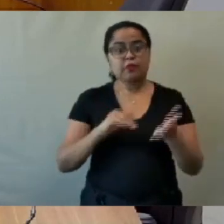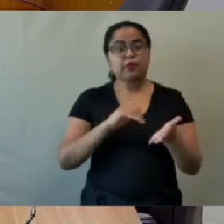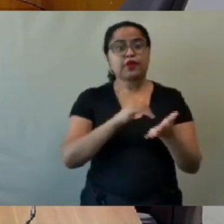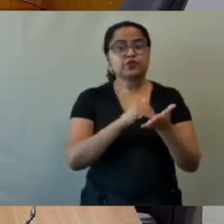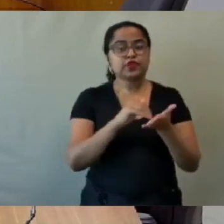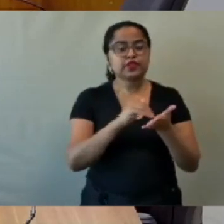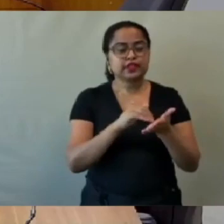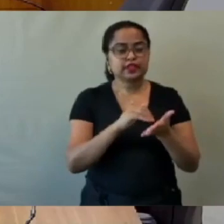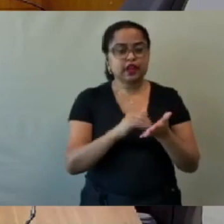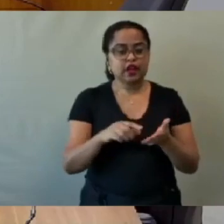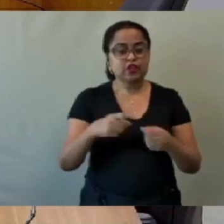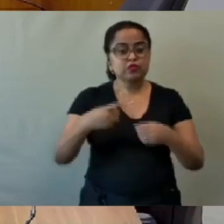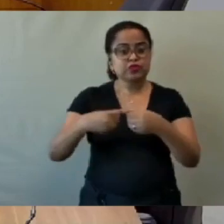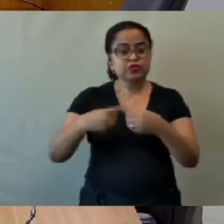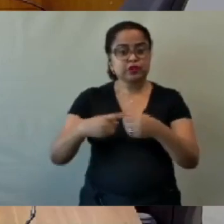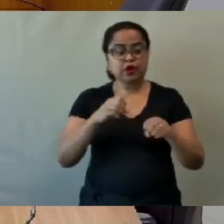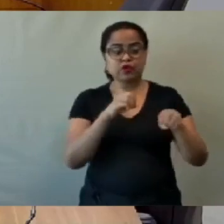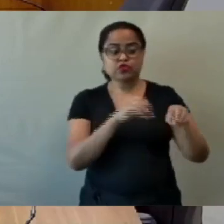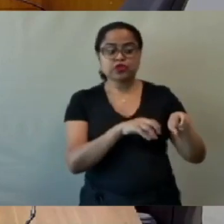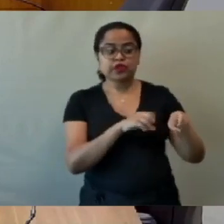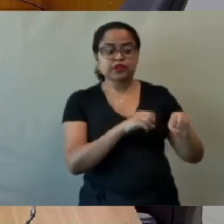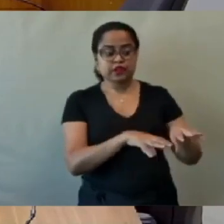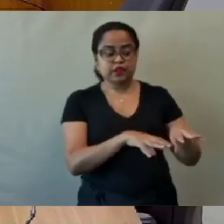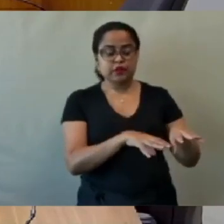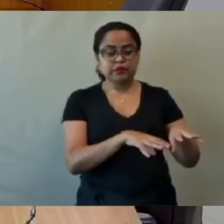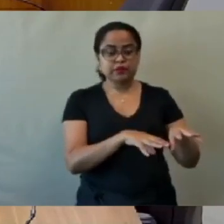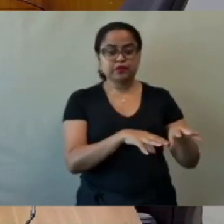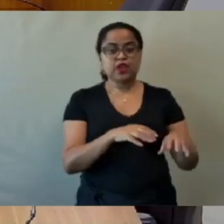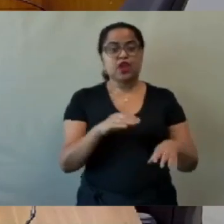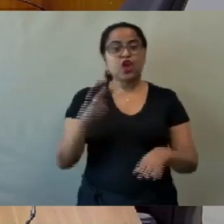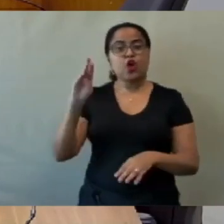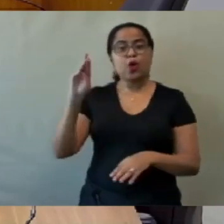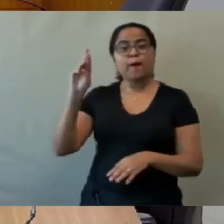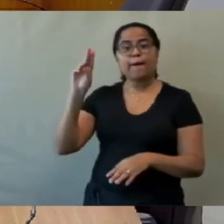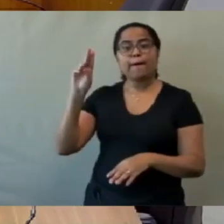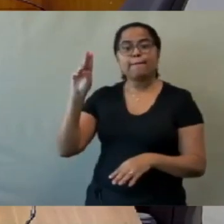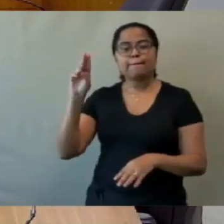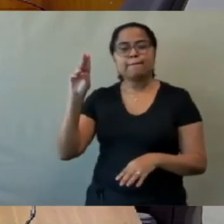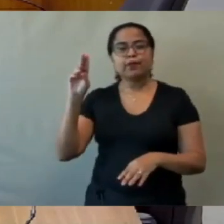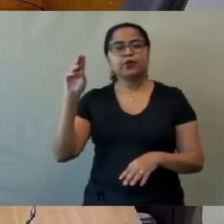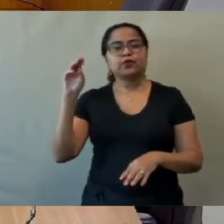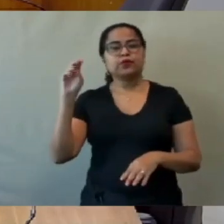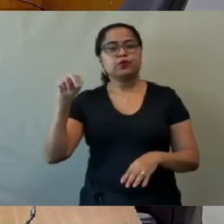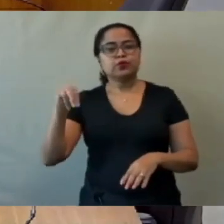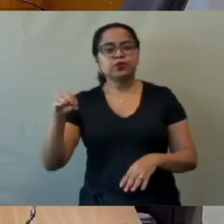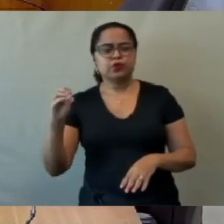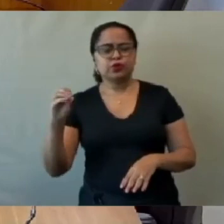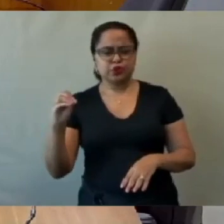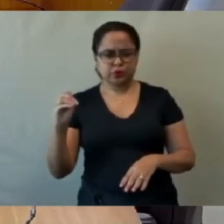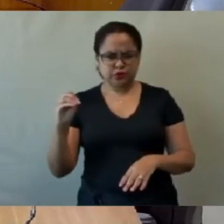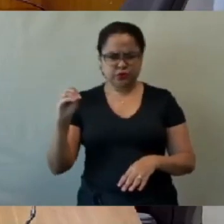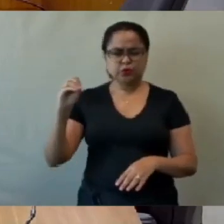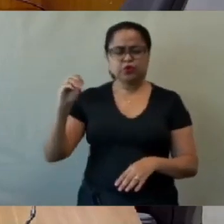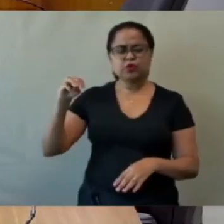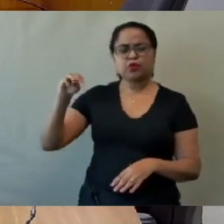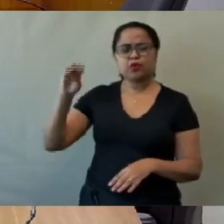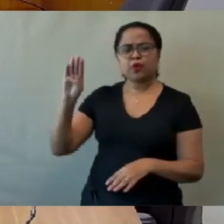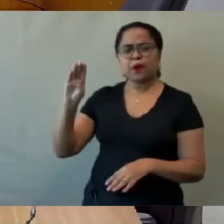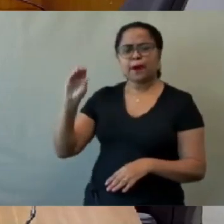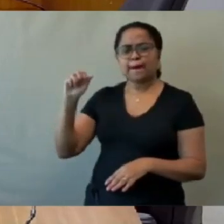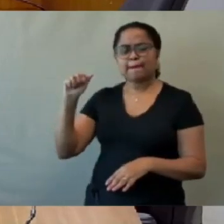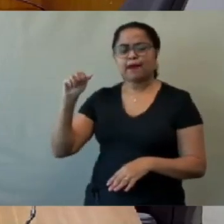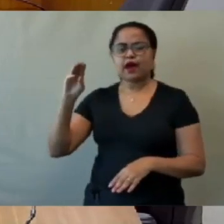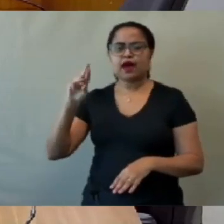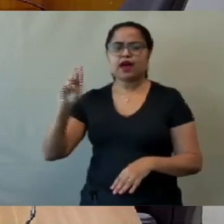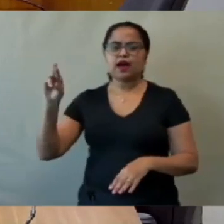secretário municipal de educação, Bruno Barral. Tira Adriano Branco daqui, Adriana é